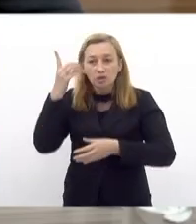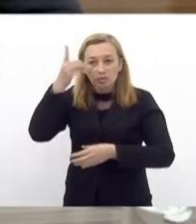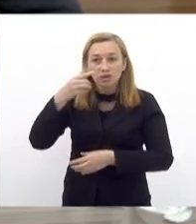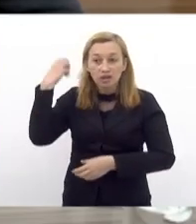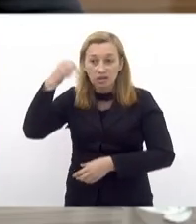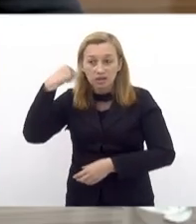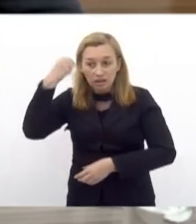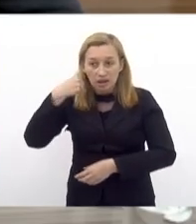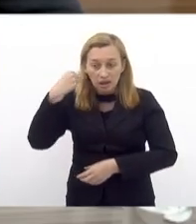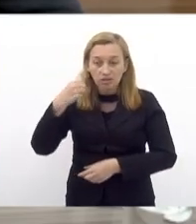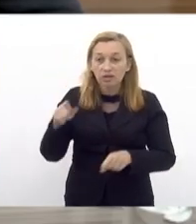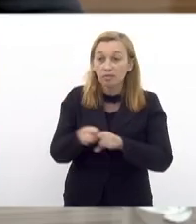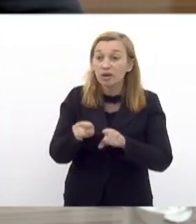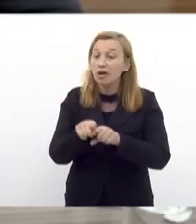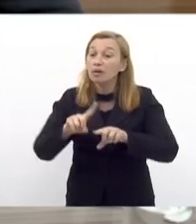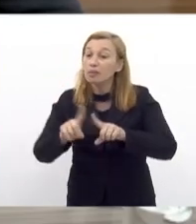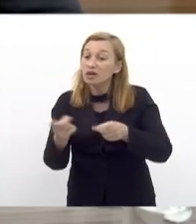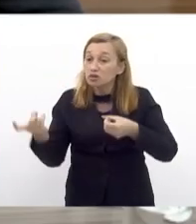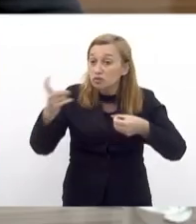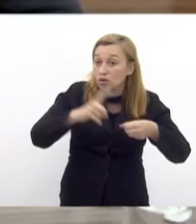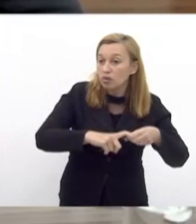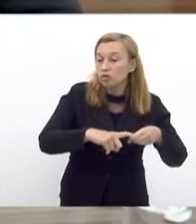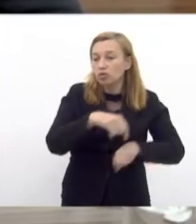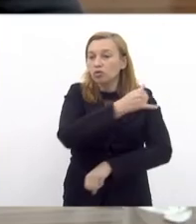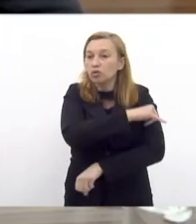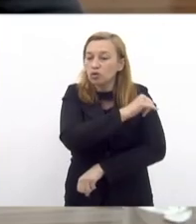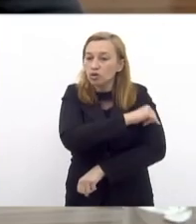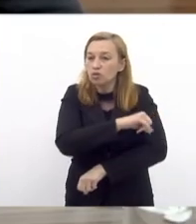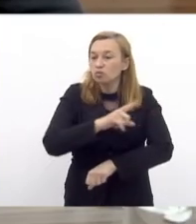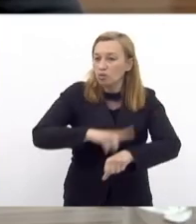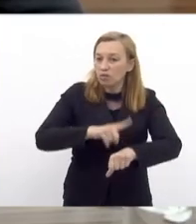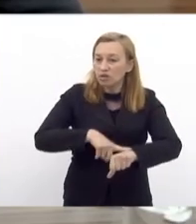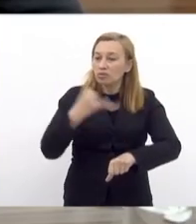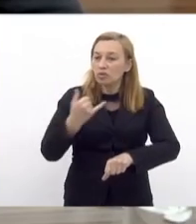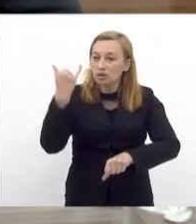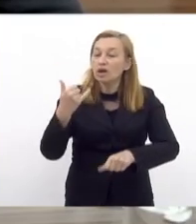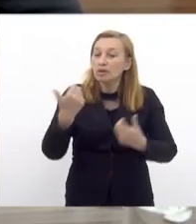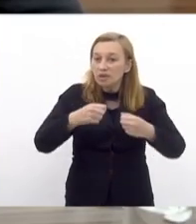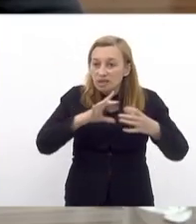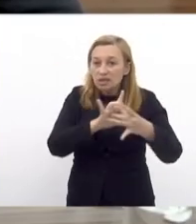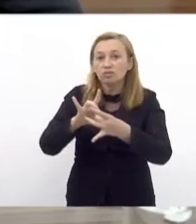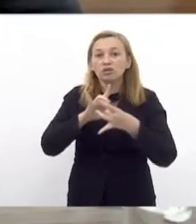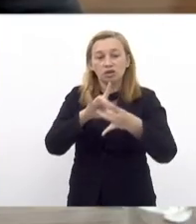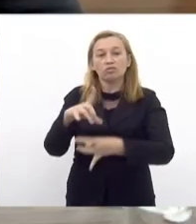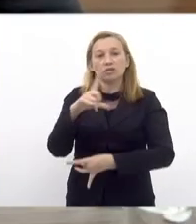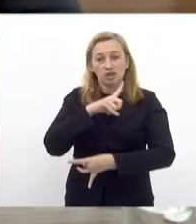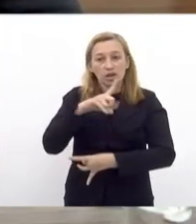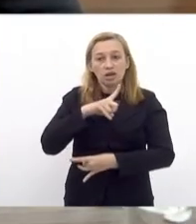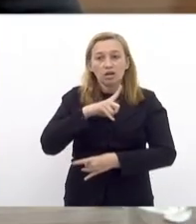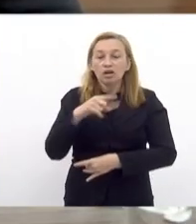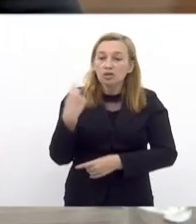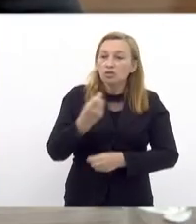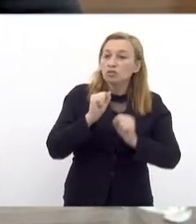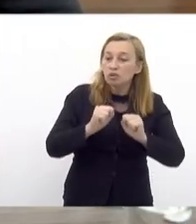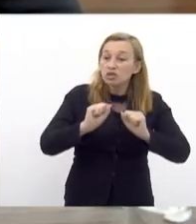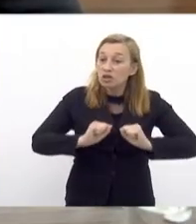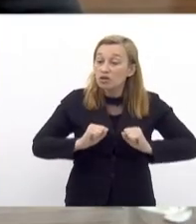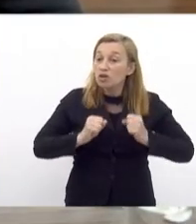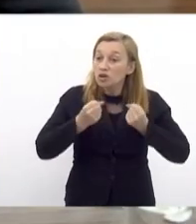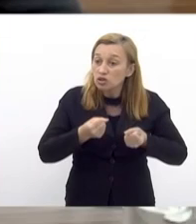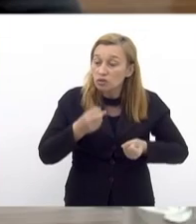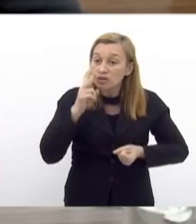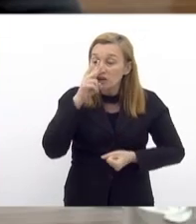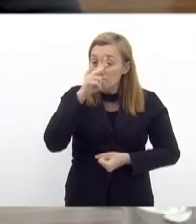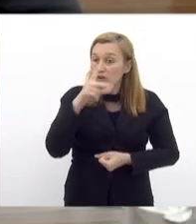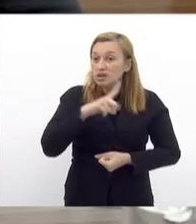Rio vive um momento de retomada, eu não tenho dúvida, e a gente precisa ter essa unidade, essa união, para que a gente possa ter força, porque do